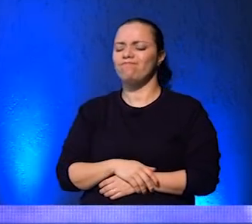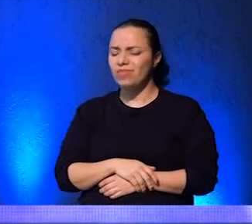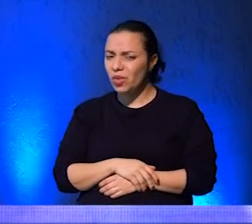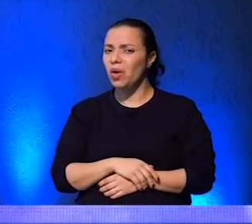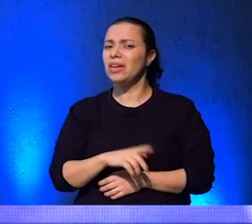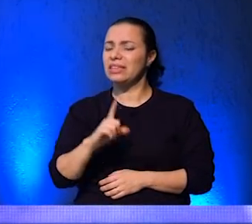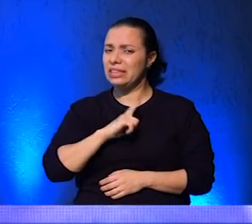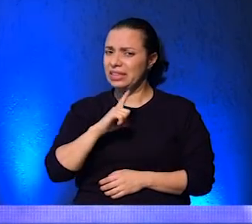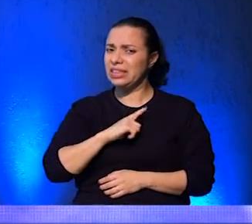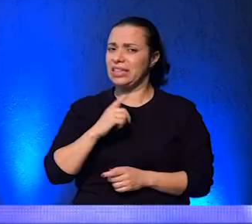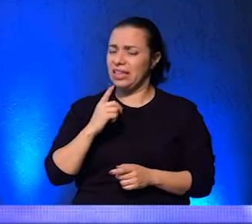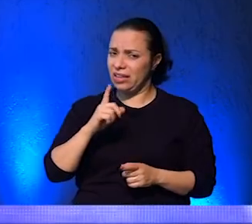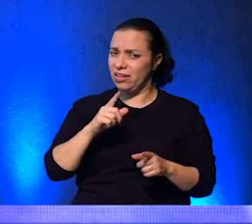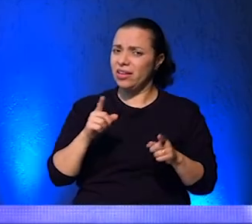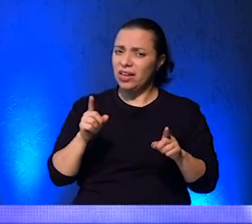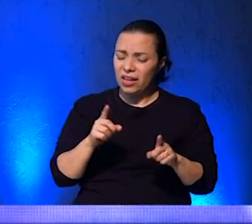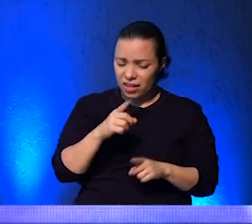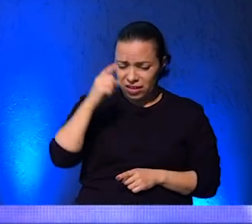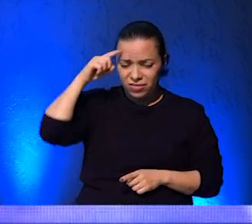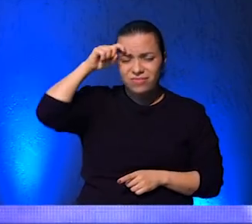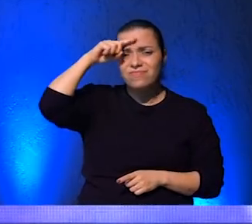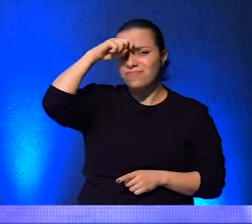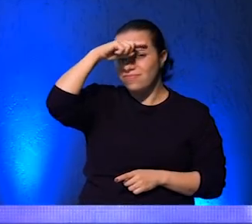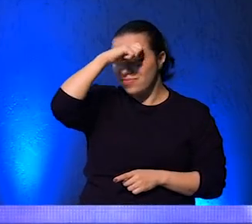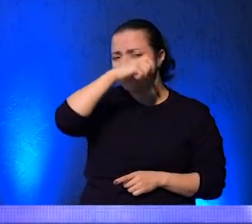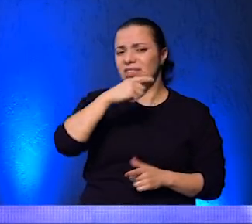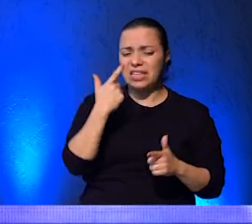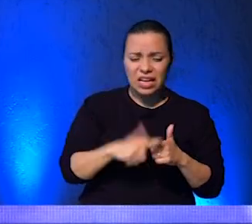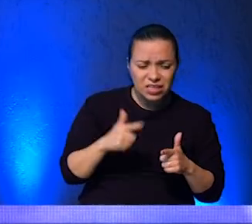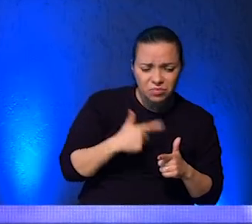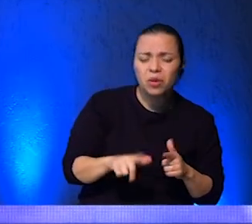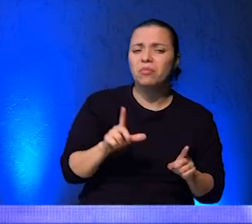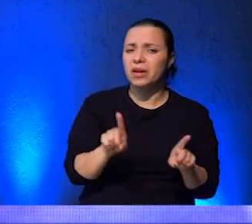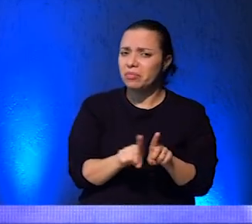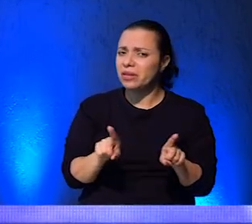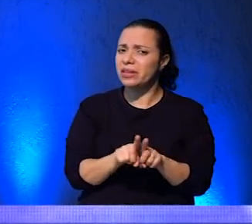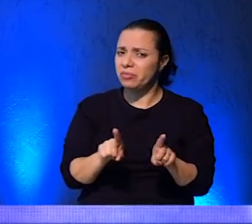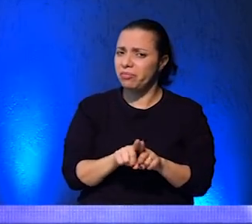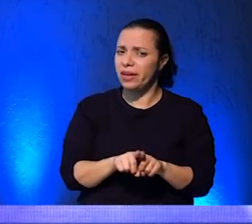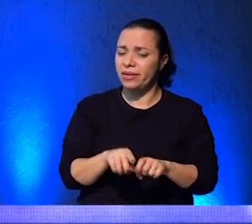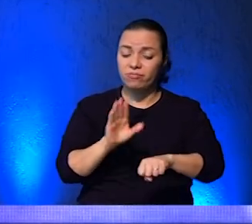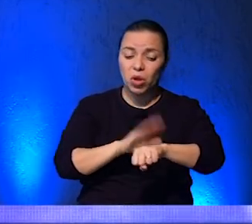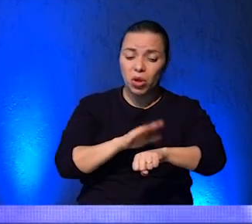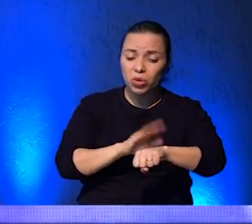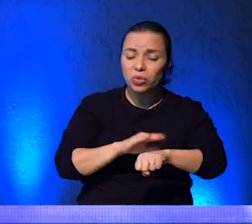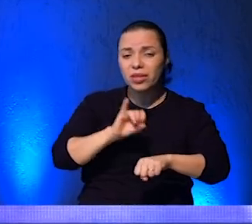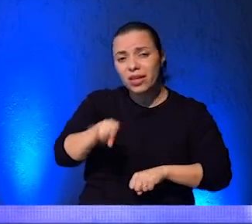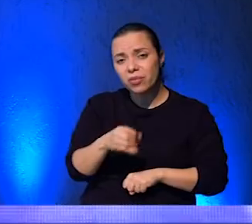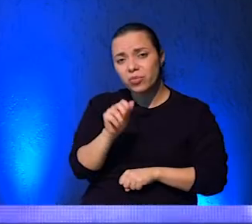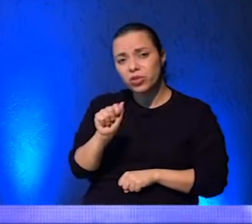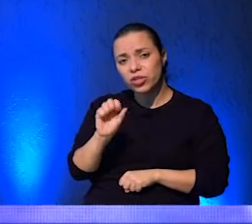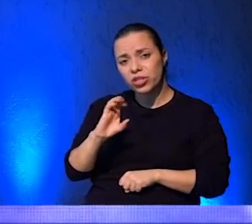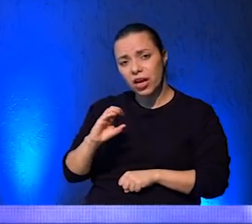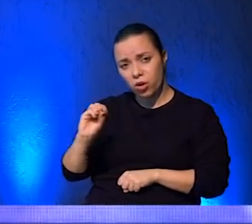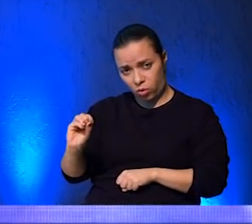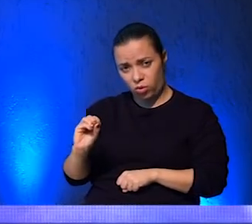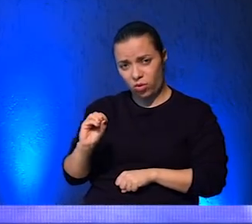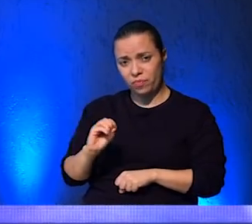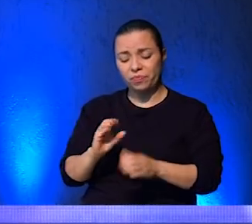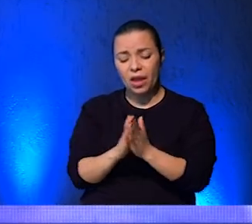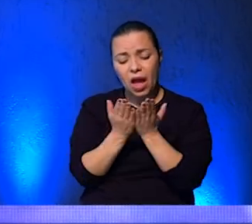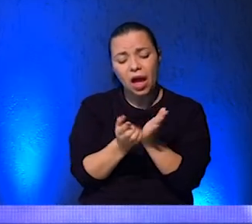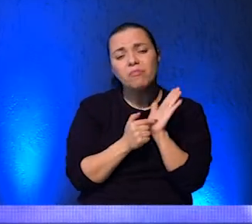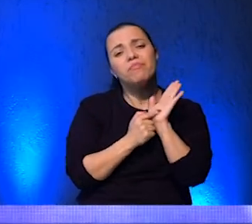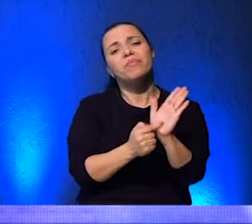passou por coisa pior na época de jacó a bíblia fala a bíblia fala claramente que na época